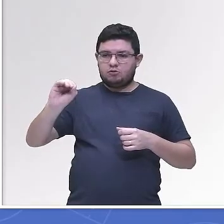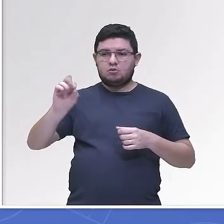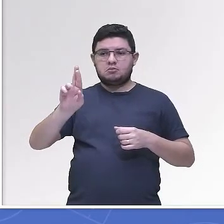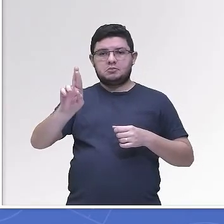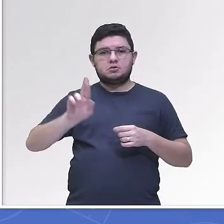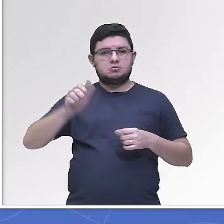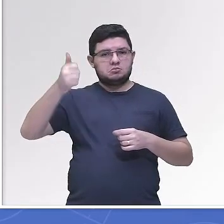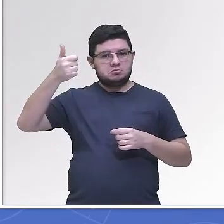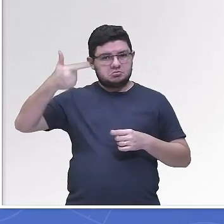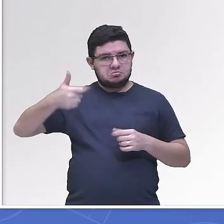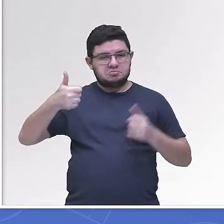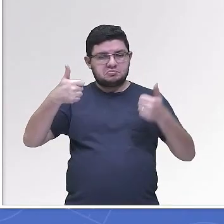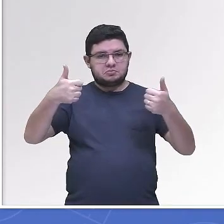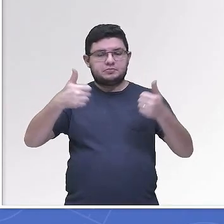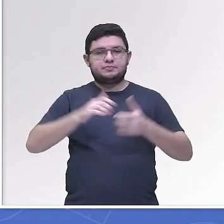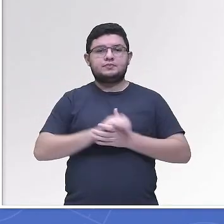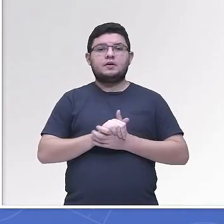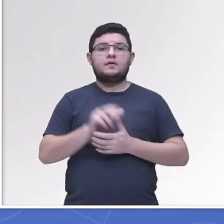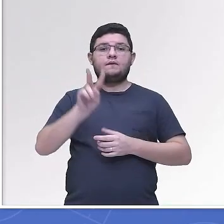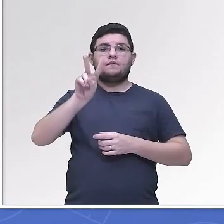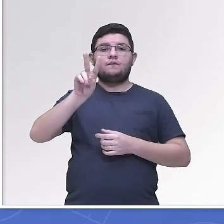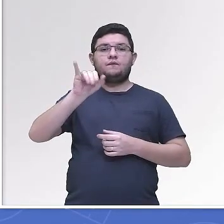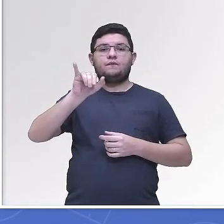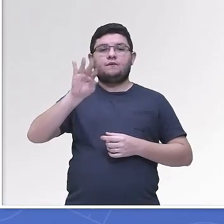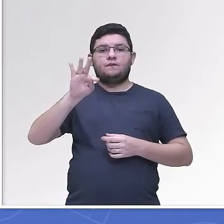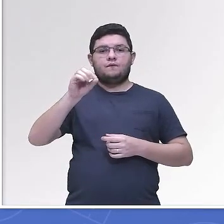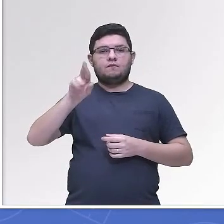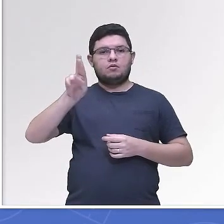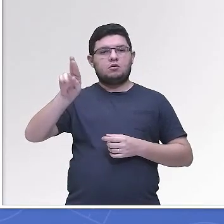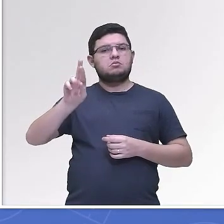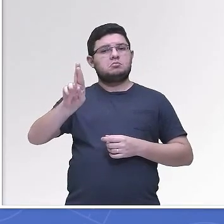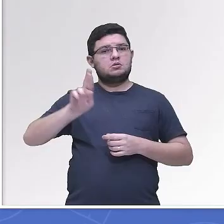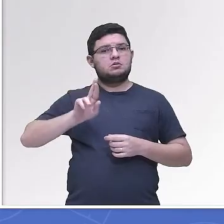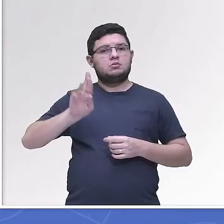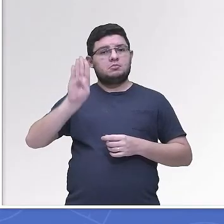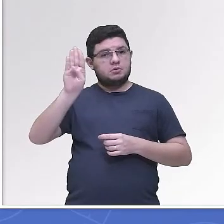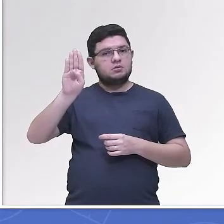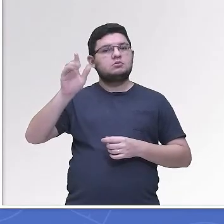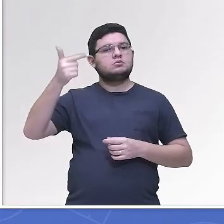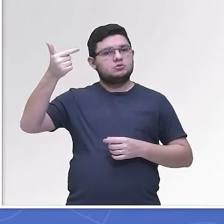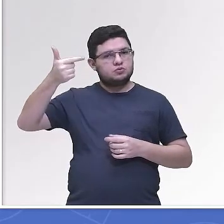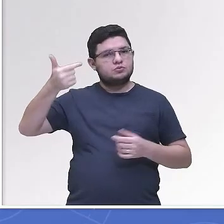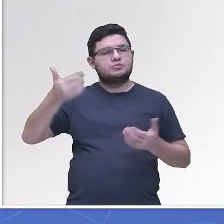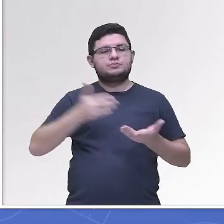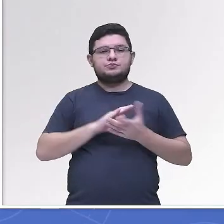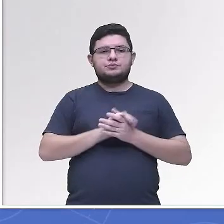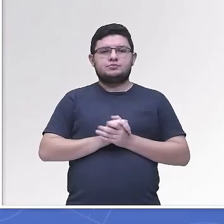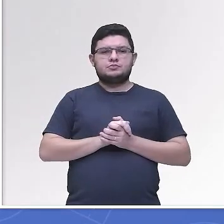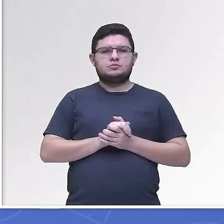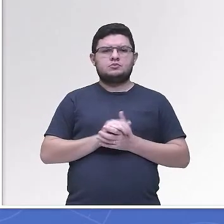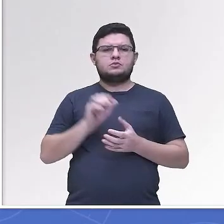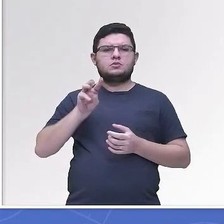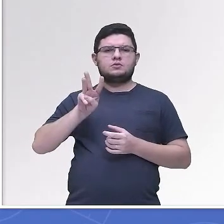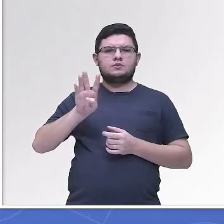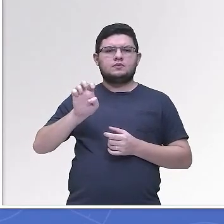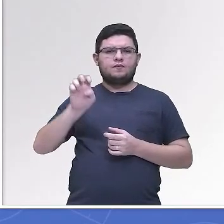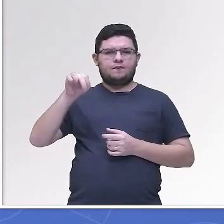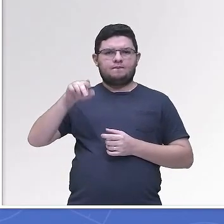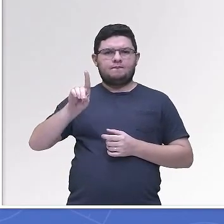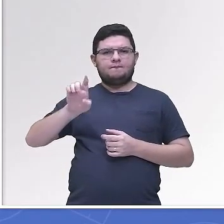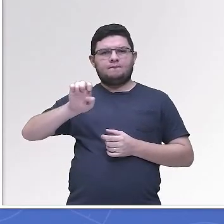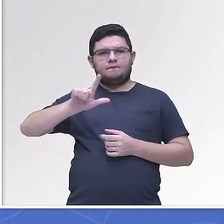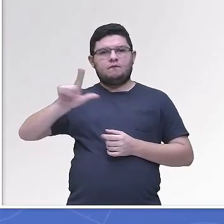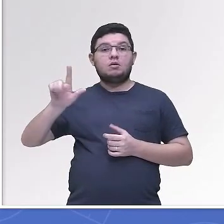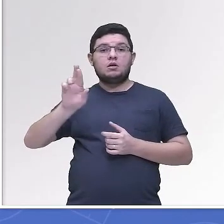letra B. Então é a segunda questão, né, Victor? O Andrew está dizendo que na questão 1, as alternativas corretas